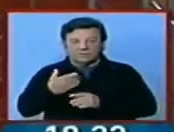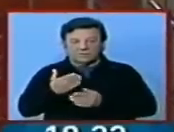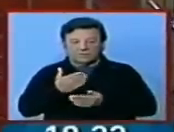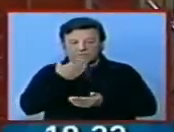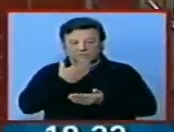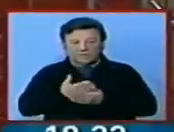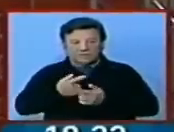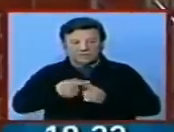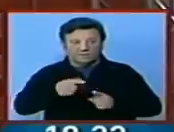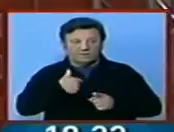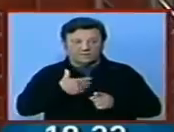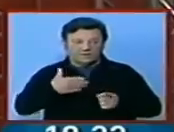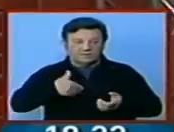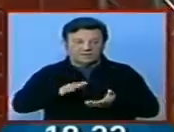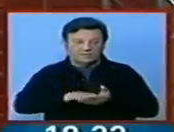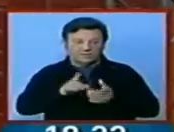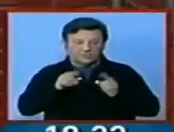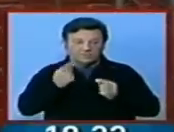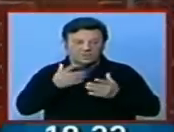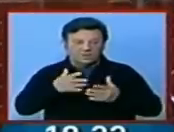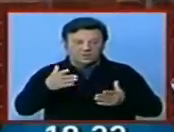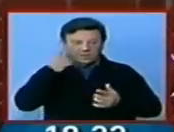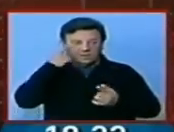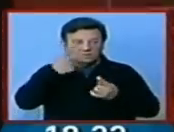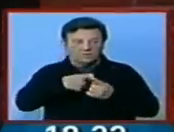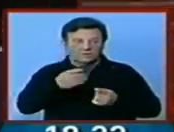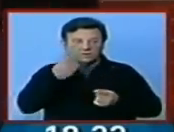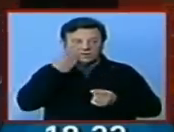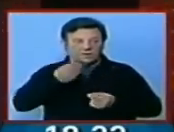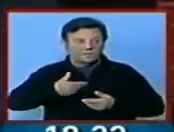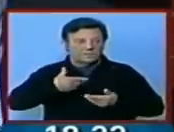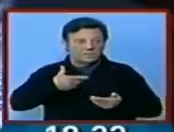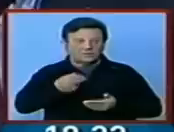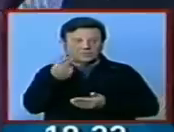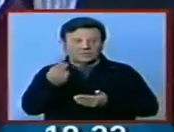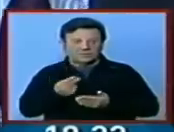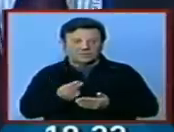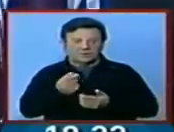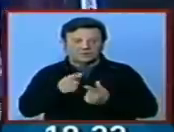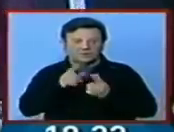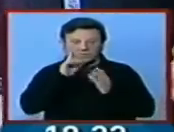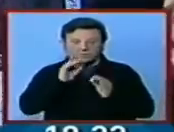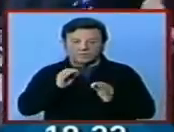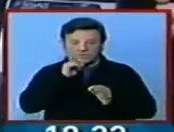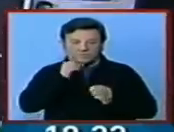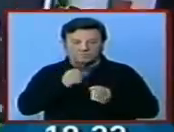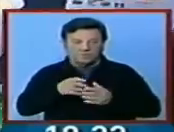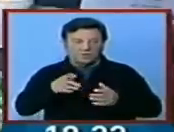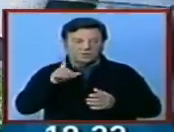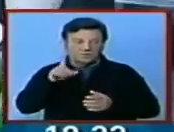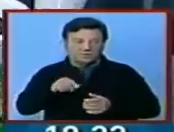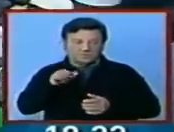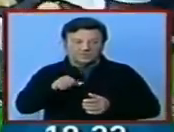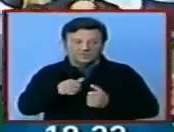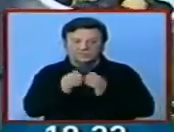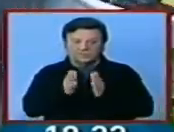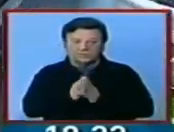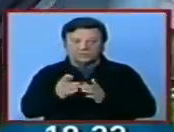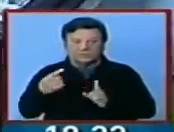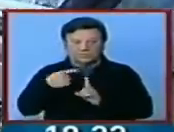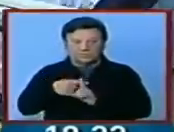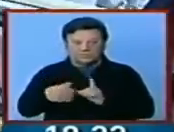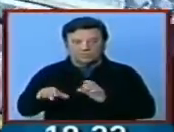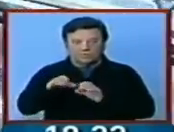essa tem sido a nossa grande aposta. Há também uma grande aposta na apresentação, no design, um cuidado cada vez maior. Também, tudo isso é